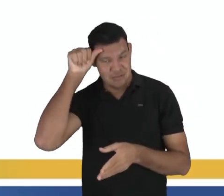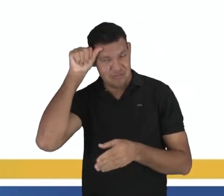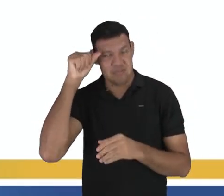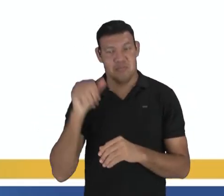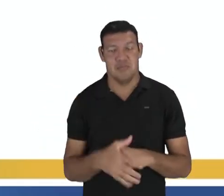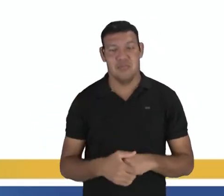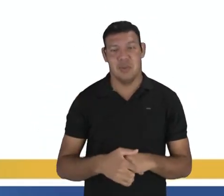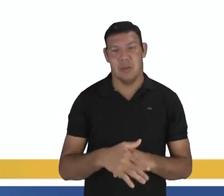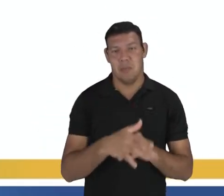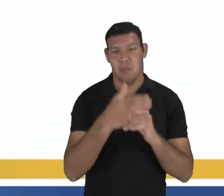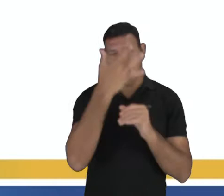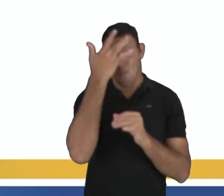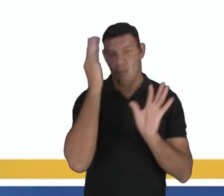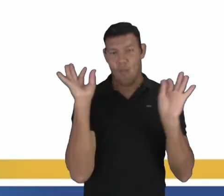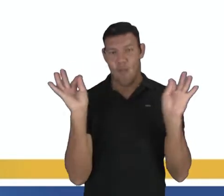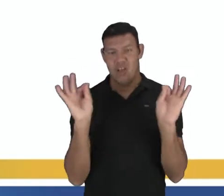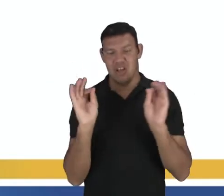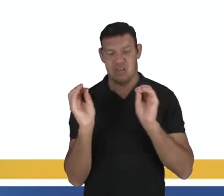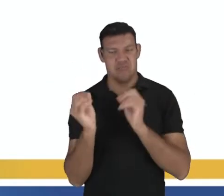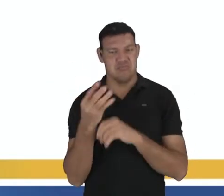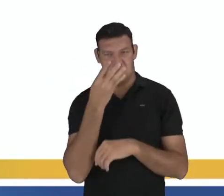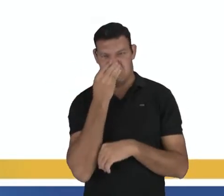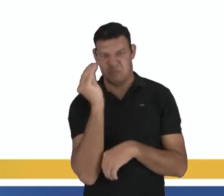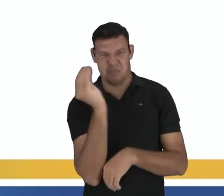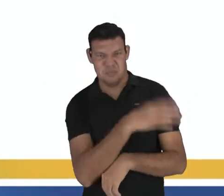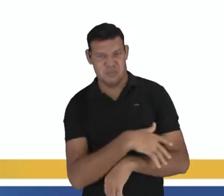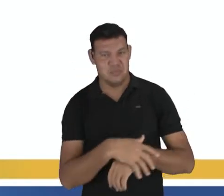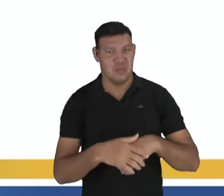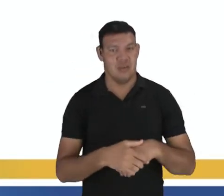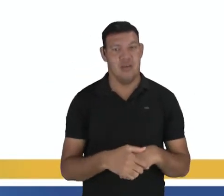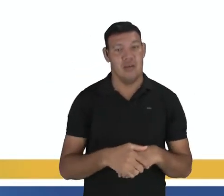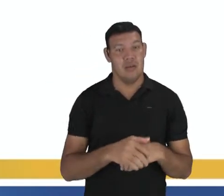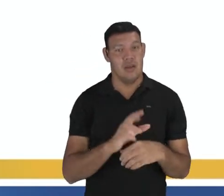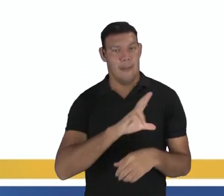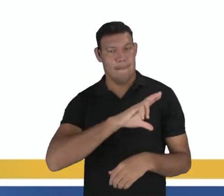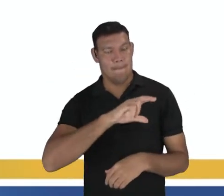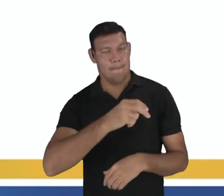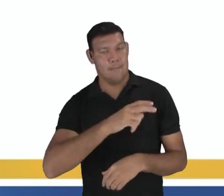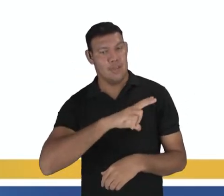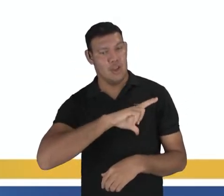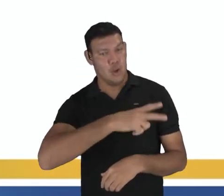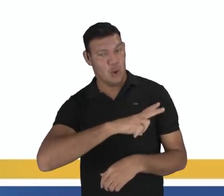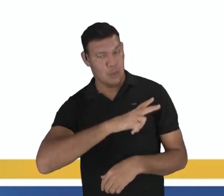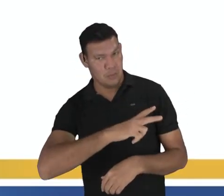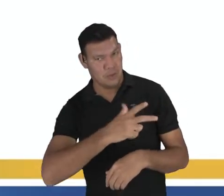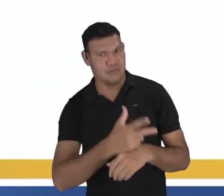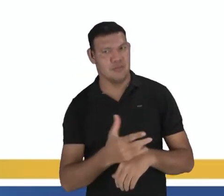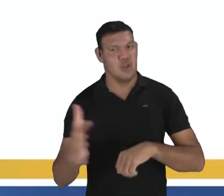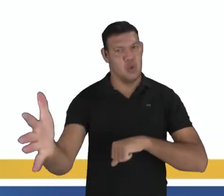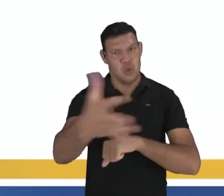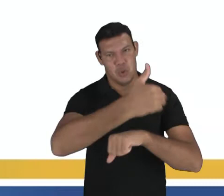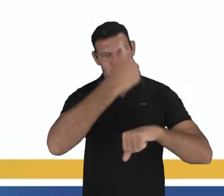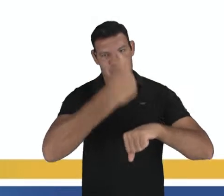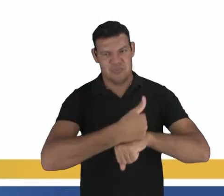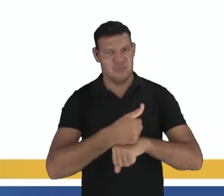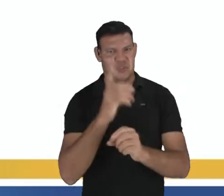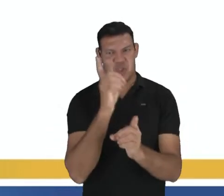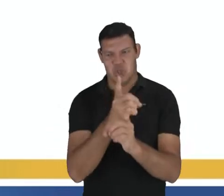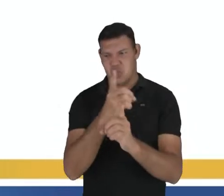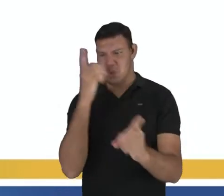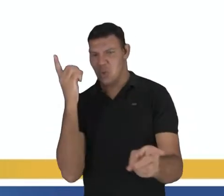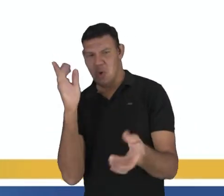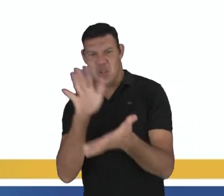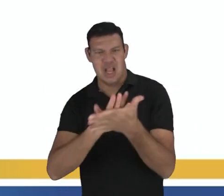né? Inicialmente aí, os portugueses não encontraram, né, o que a colonização queria, que era ouro, prata,